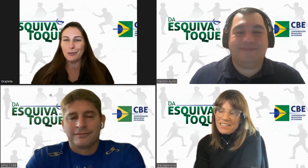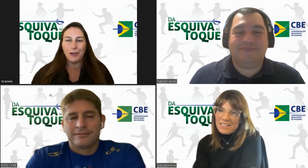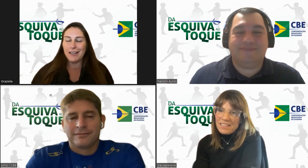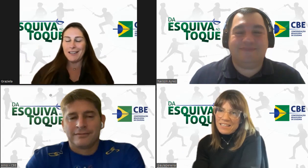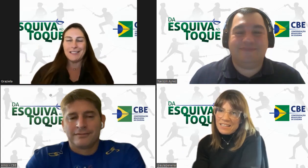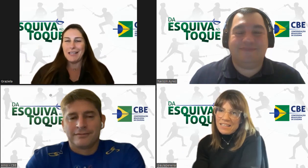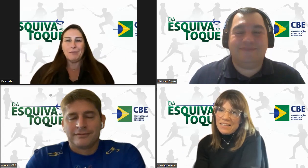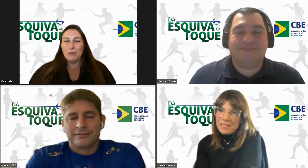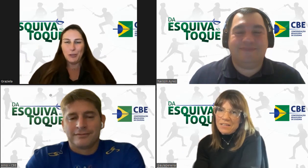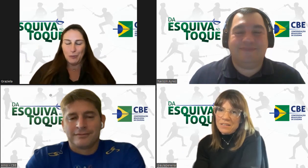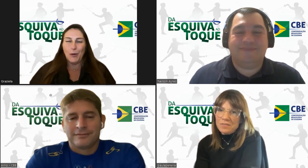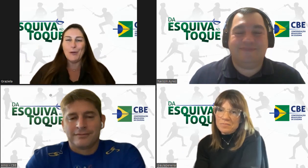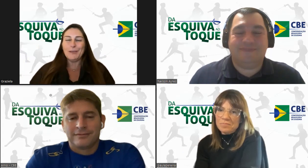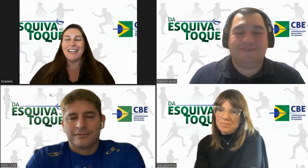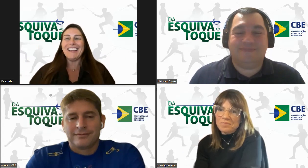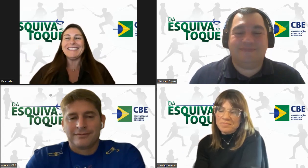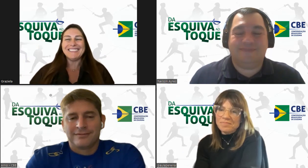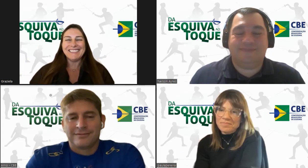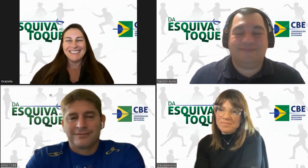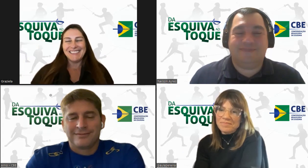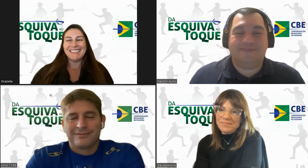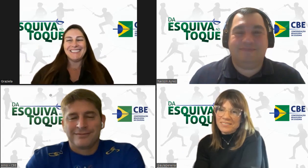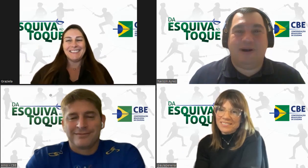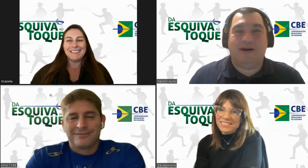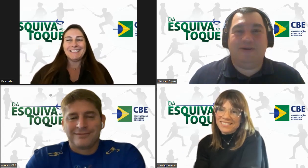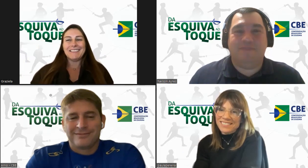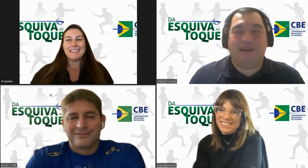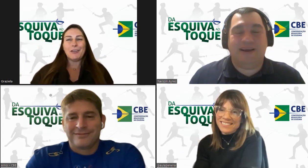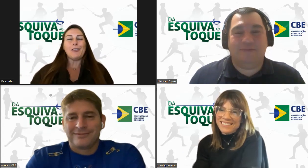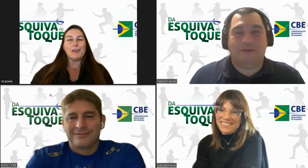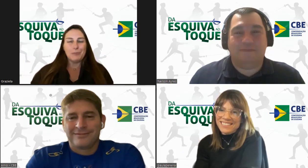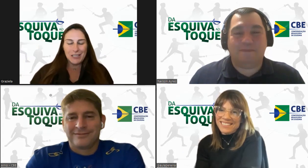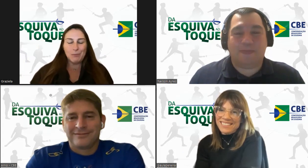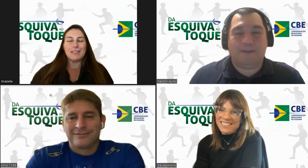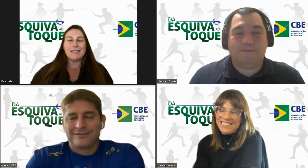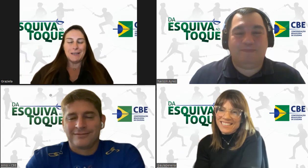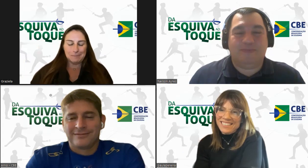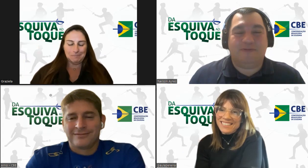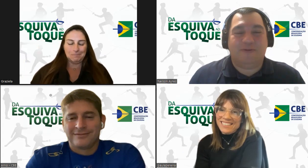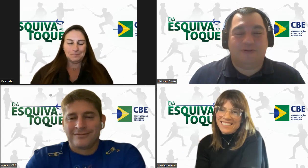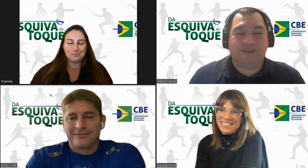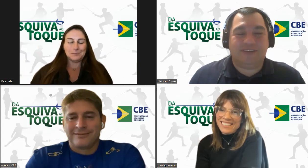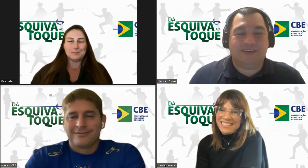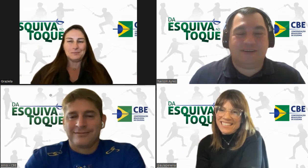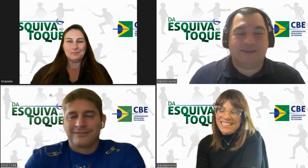a todos pela troca sempre muito bom né Paula obrigado